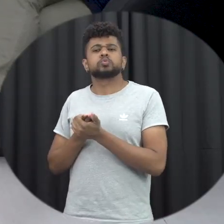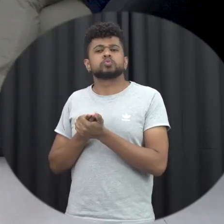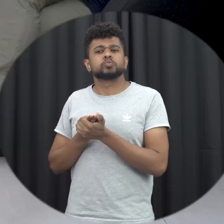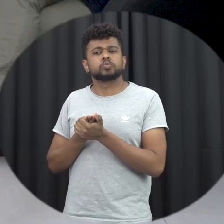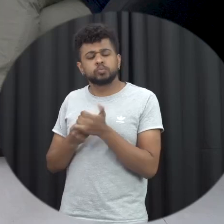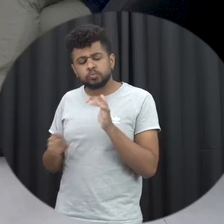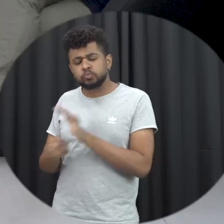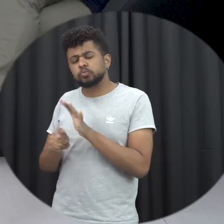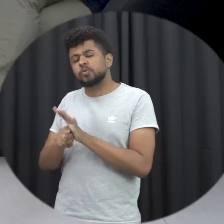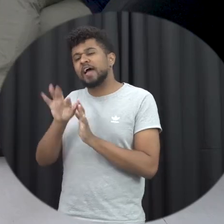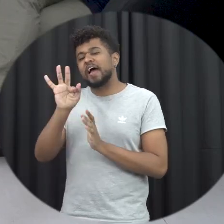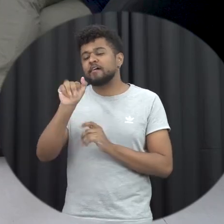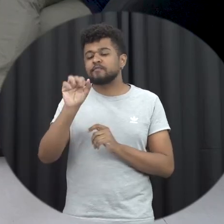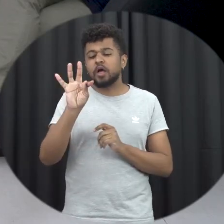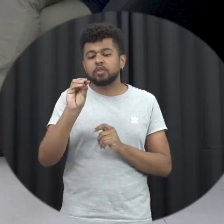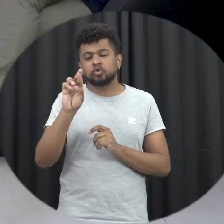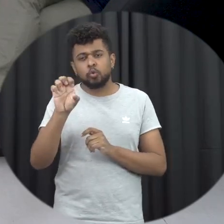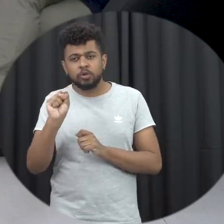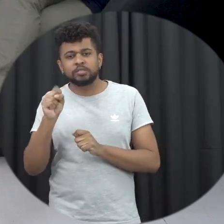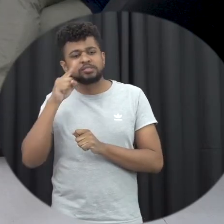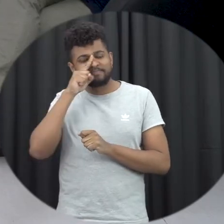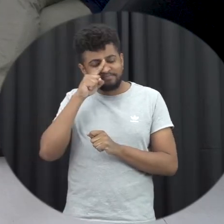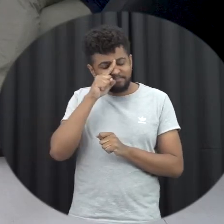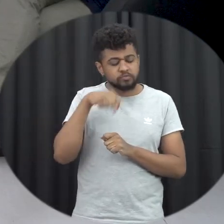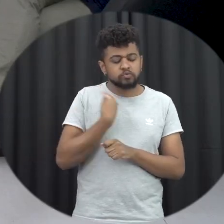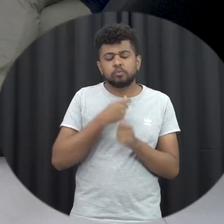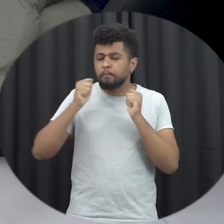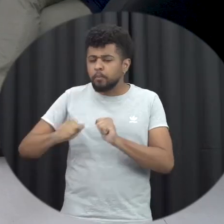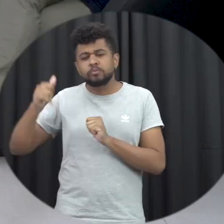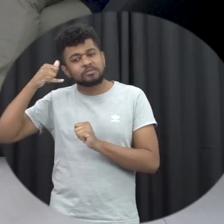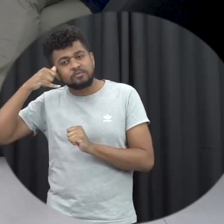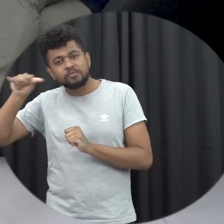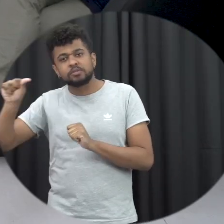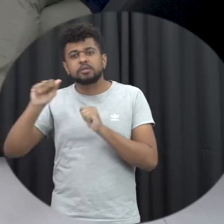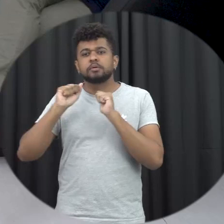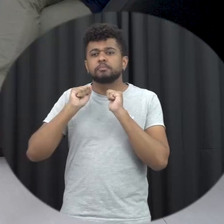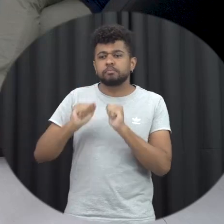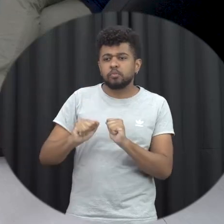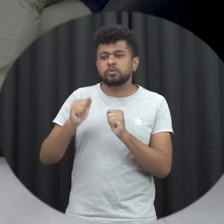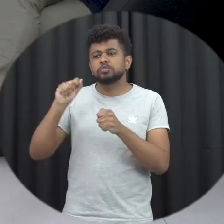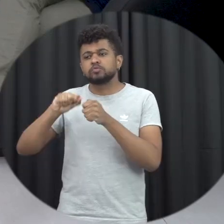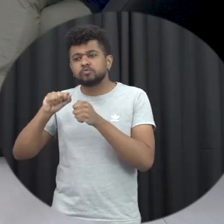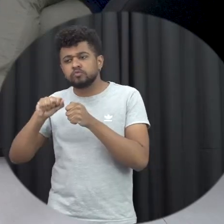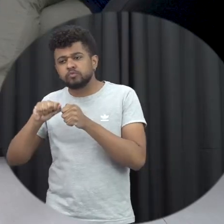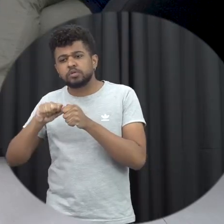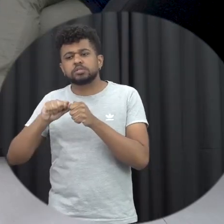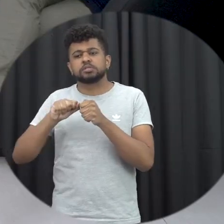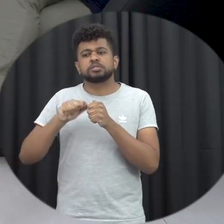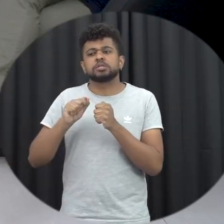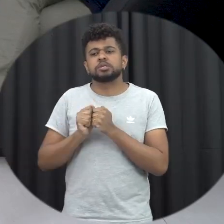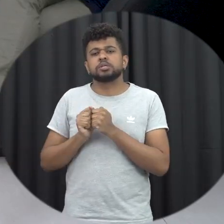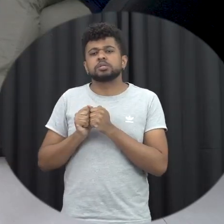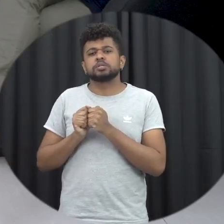relação a esses fatores de risco que a gente pode evitar ou pode fazer,